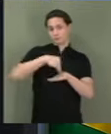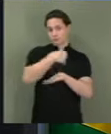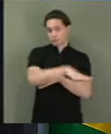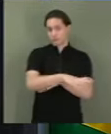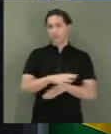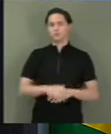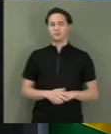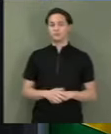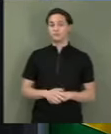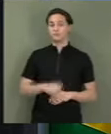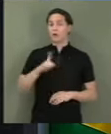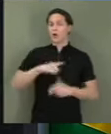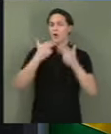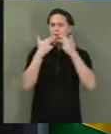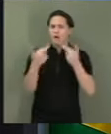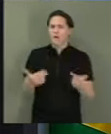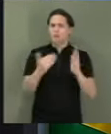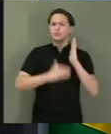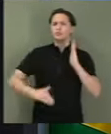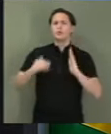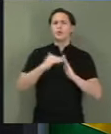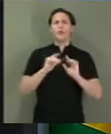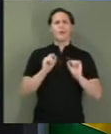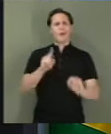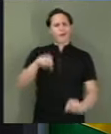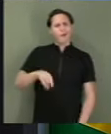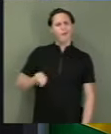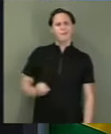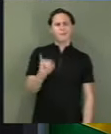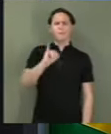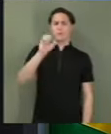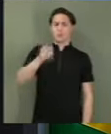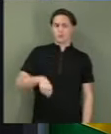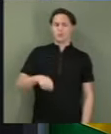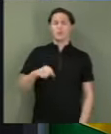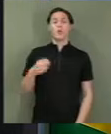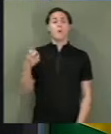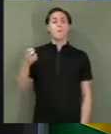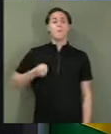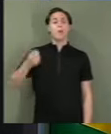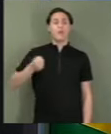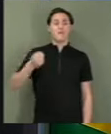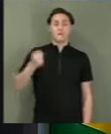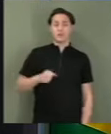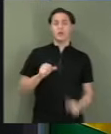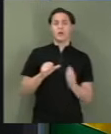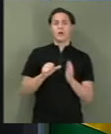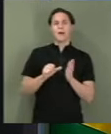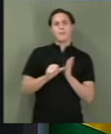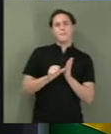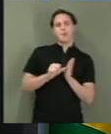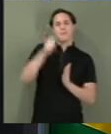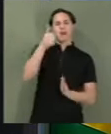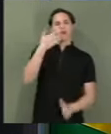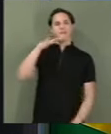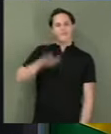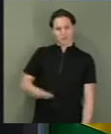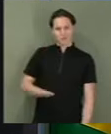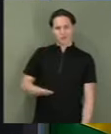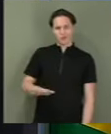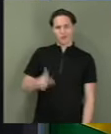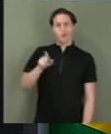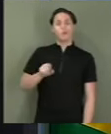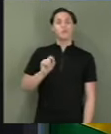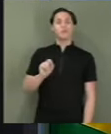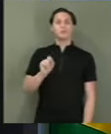novidade nisso tudo que eu acho importante o benefício primeiro infância que garante um